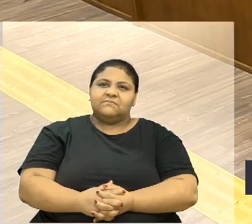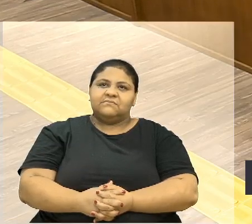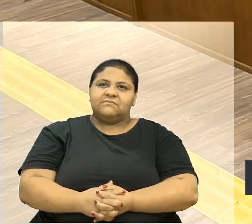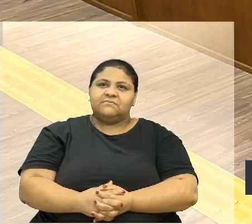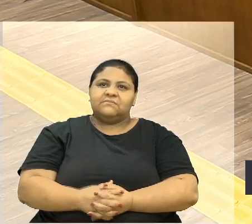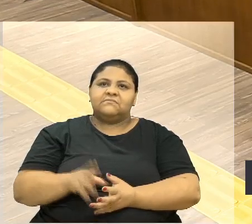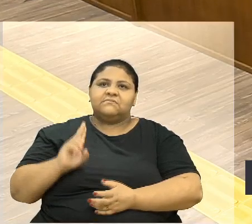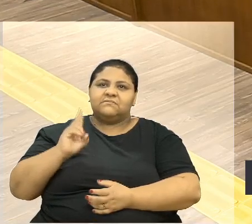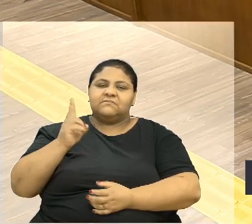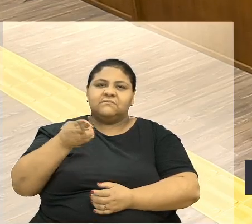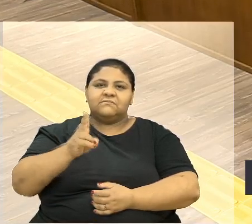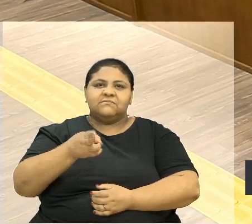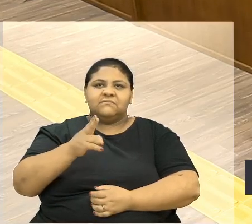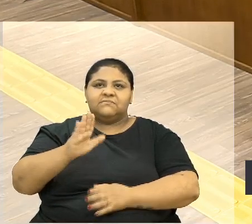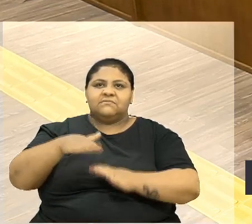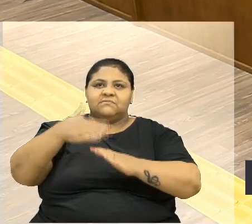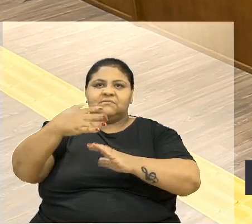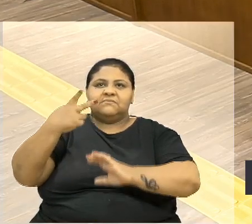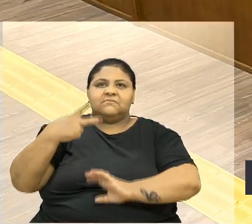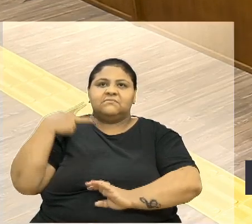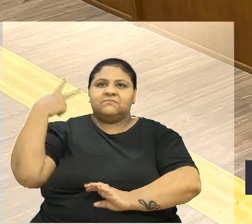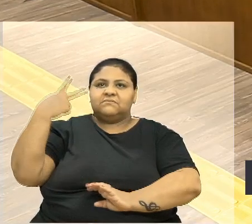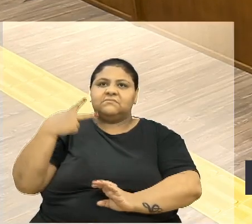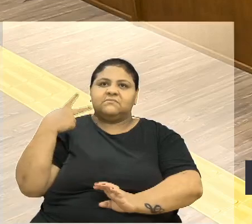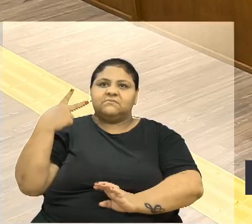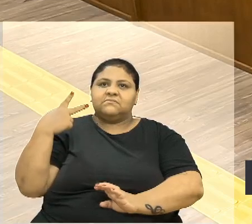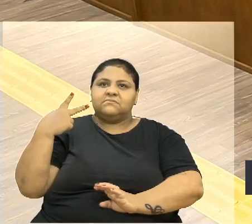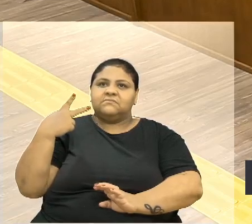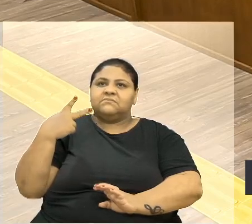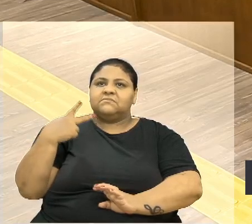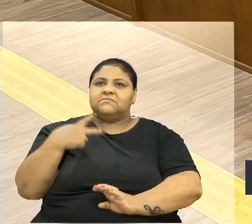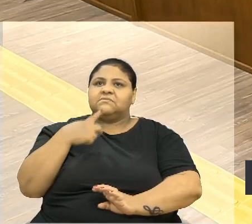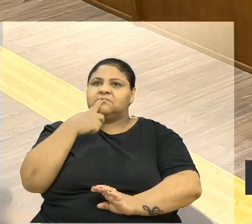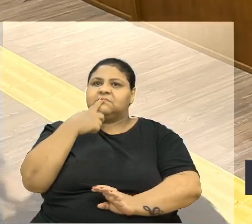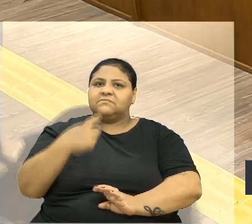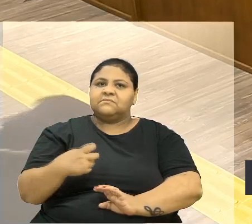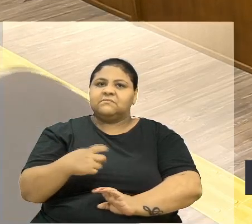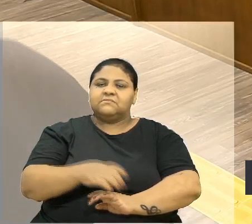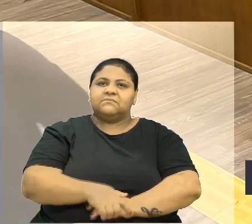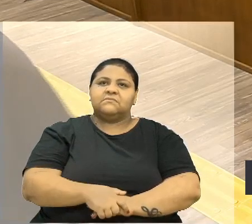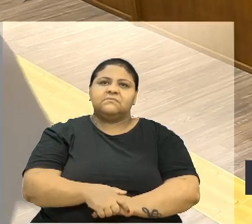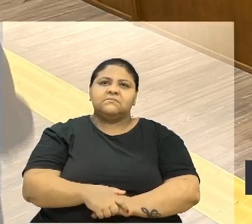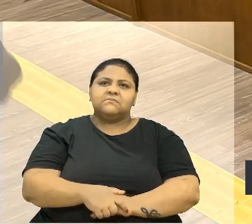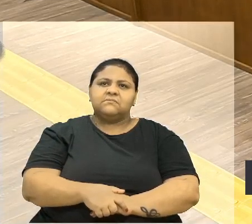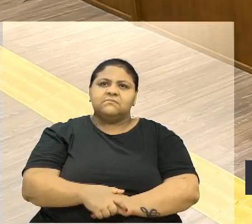Seguimos, então, no grande expediente. Próxima vereadora inscrita, a vereadora Rose Frigeri.